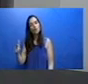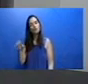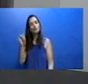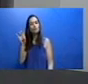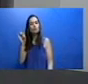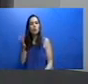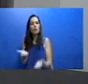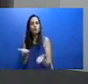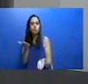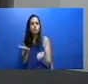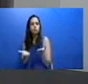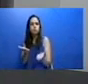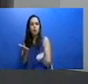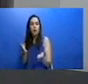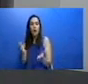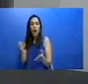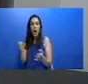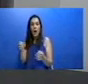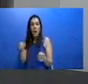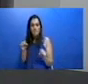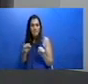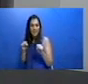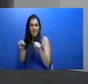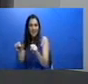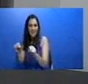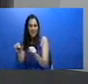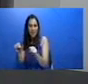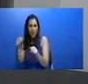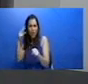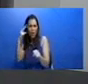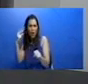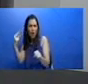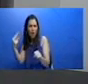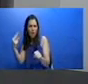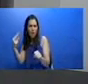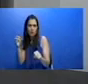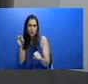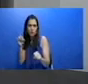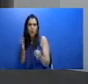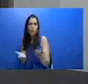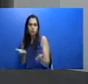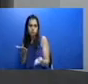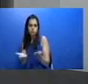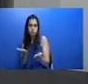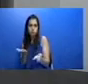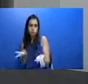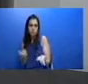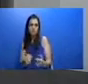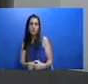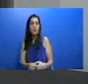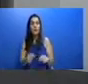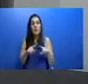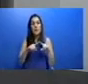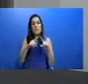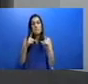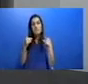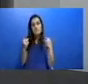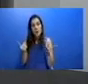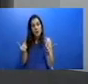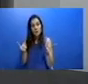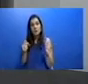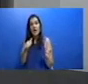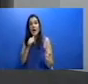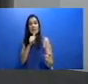quilos. Nos mercados, geralmente, é mais por peso, por quilo, né? Mas ainda, vocês precisam saber